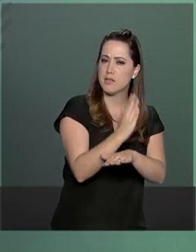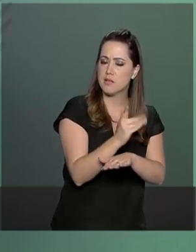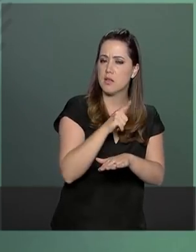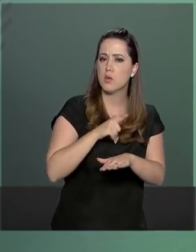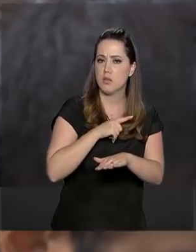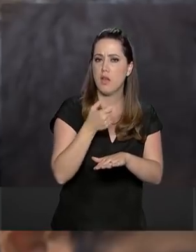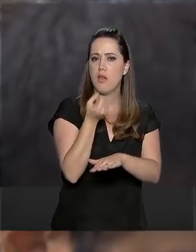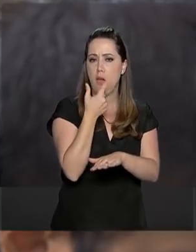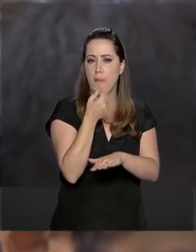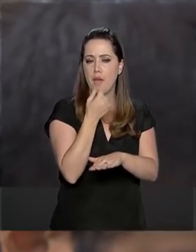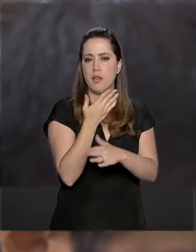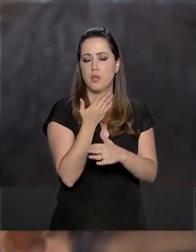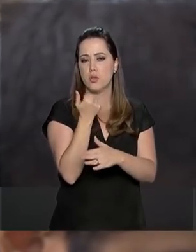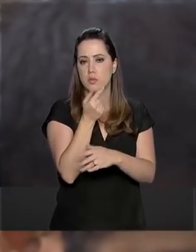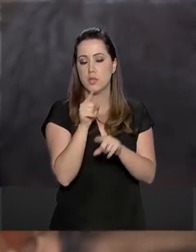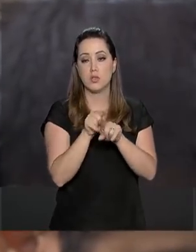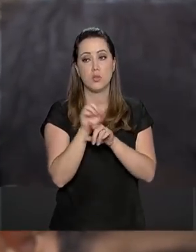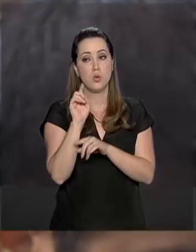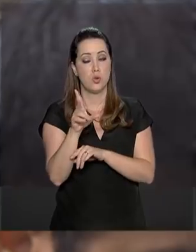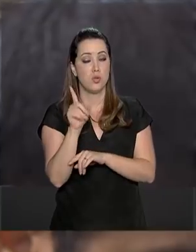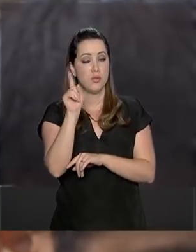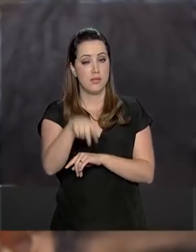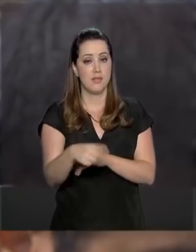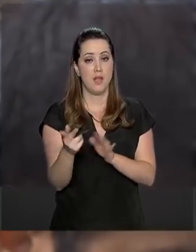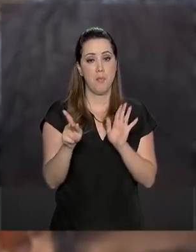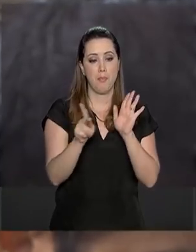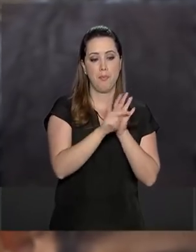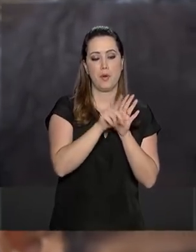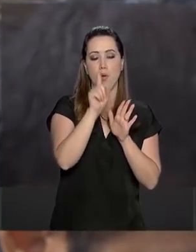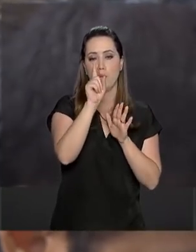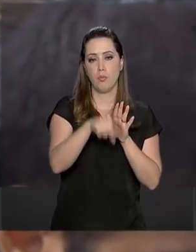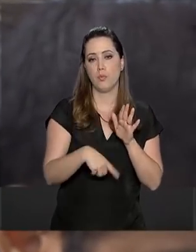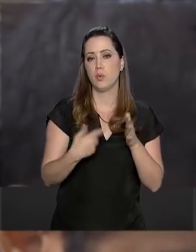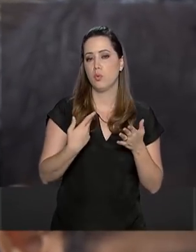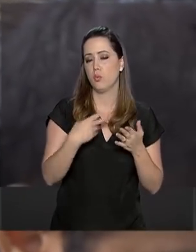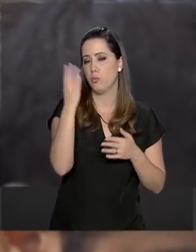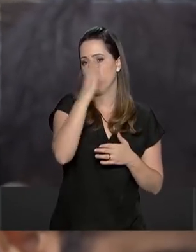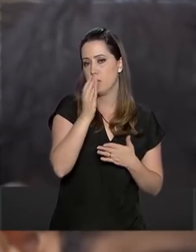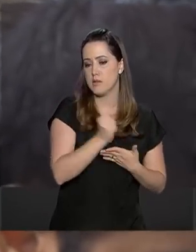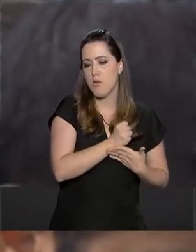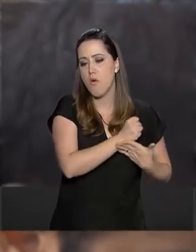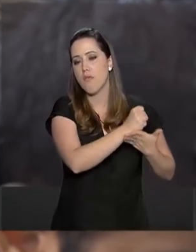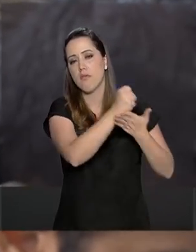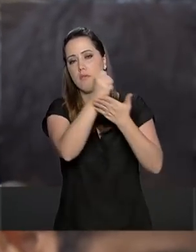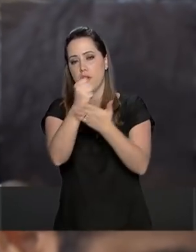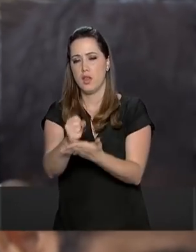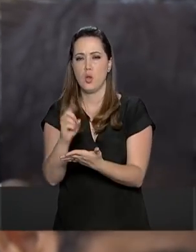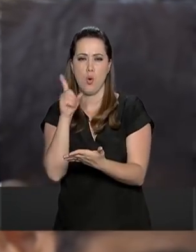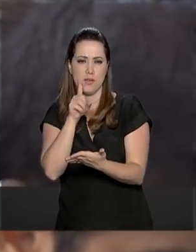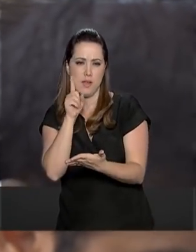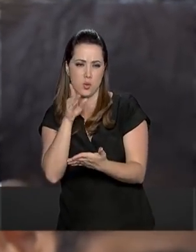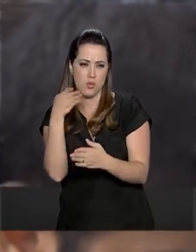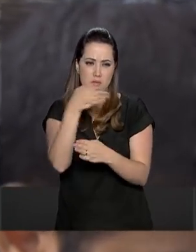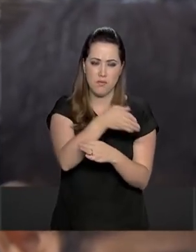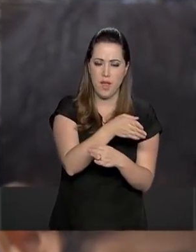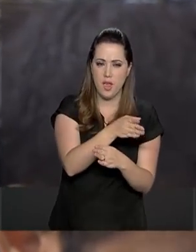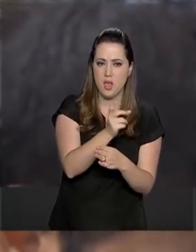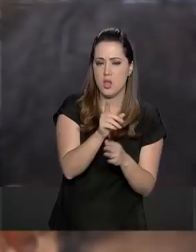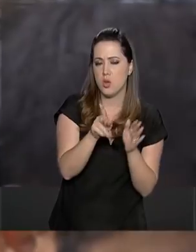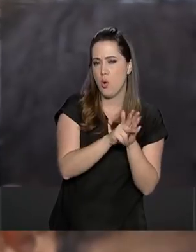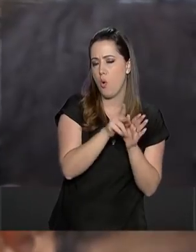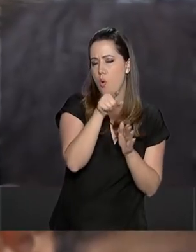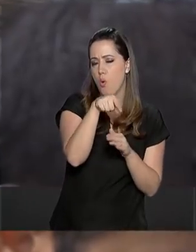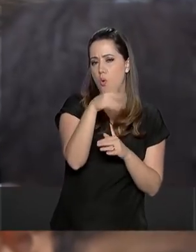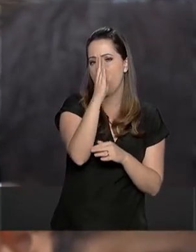medicamentos e alimentos ou se esses medicamentos alimentos vão ser fornecidos pelo governo brasileiro eu queria entender quem vai fornecer